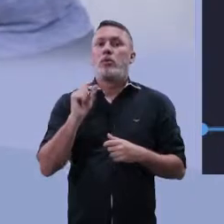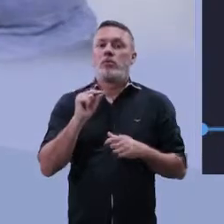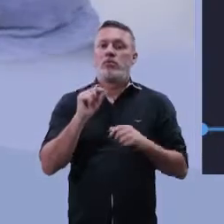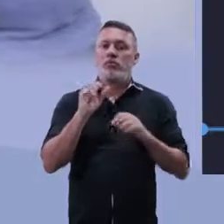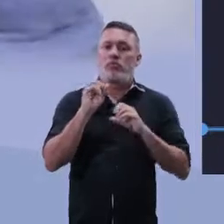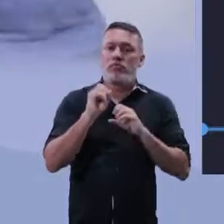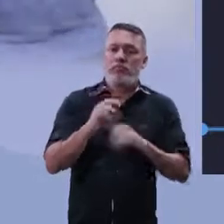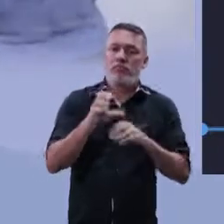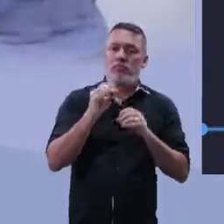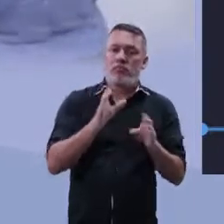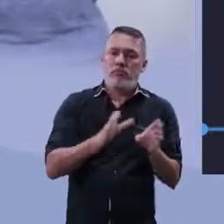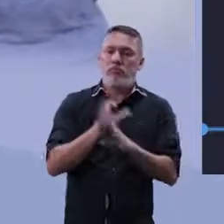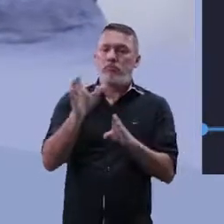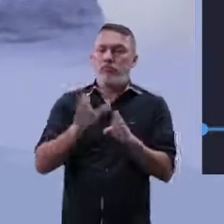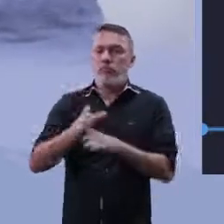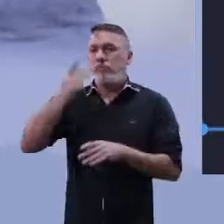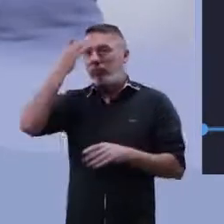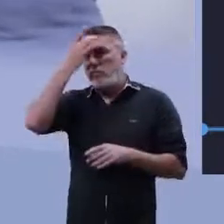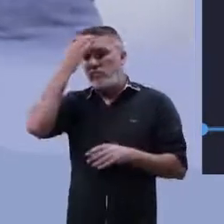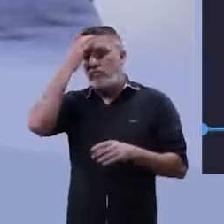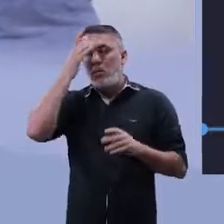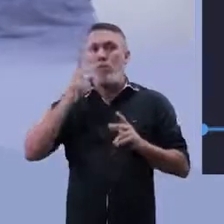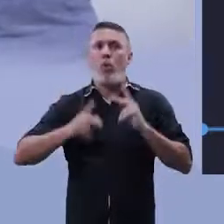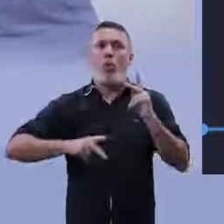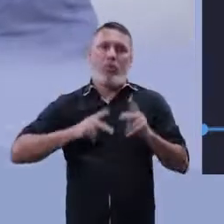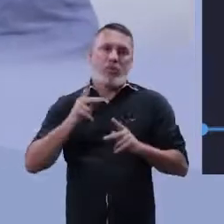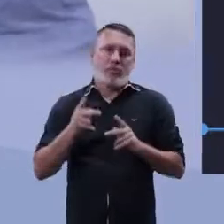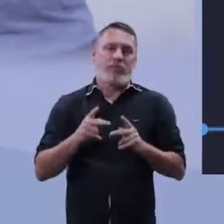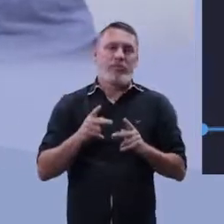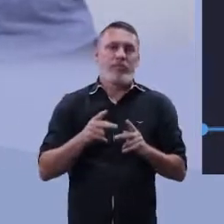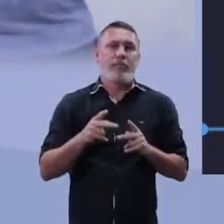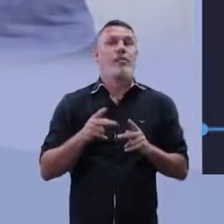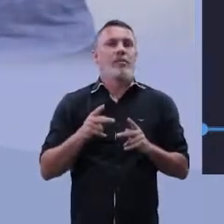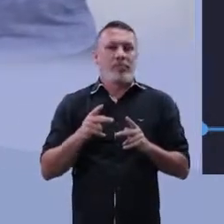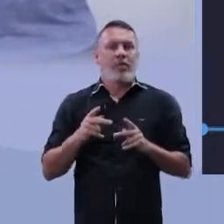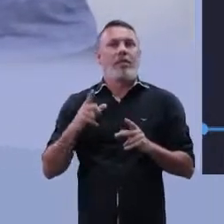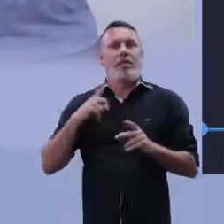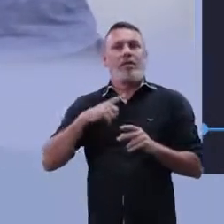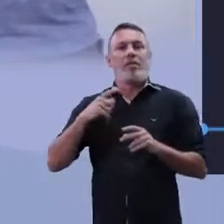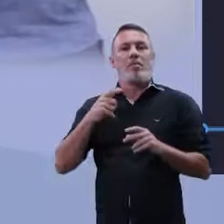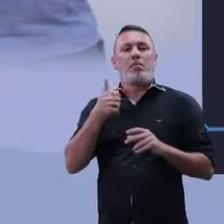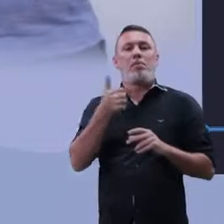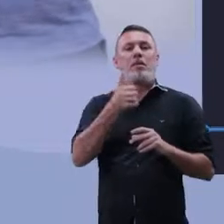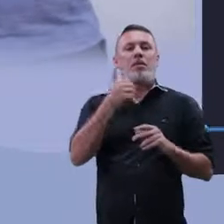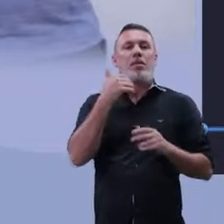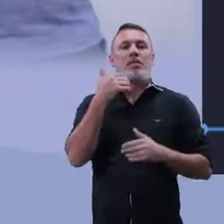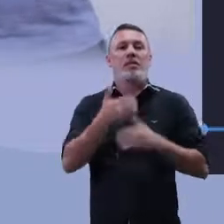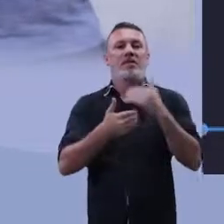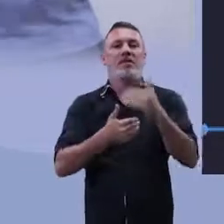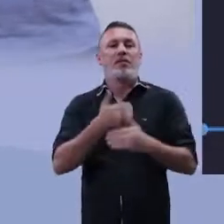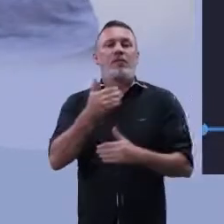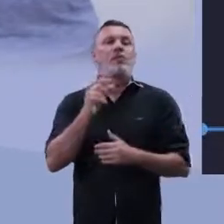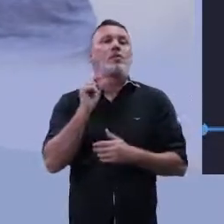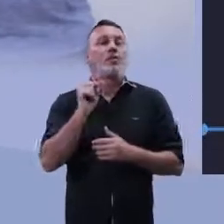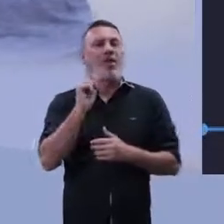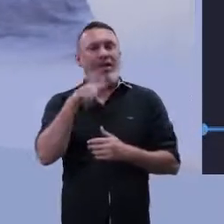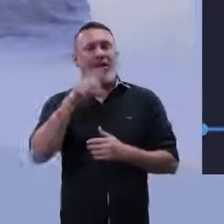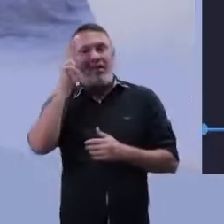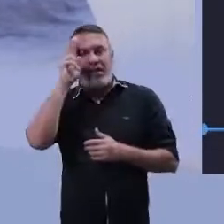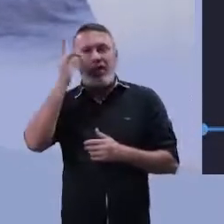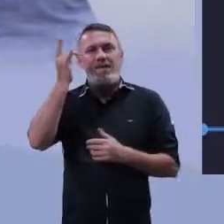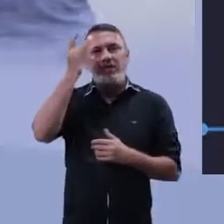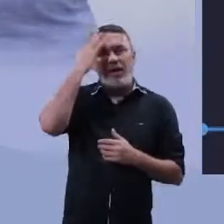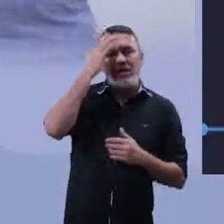precisamos educar a população para isso. Aí lá, logo no primeiro desenvolvimento, ele trabalhou aquela ideia